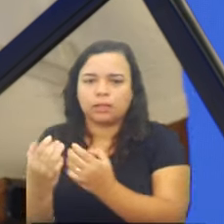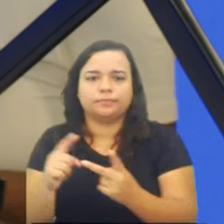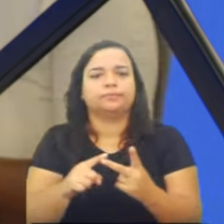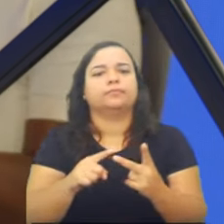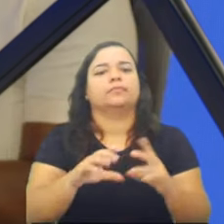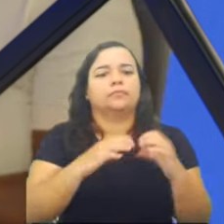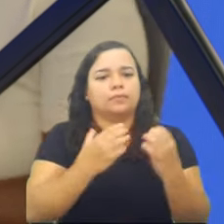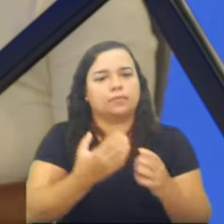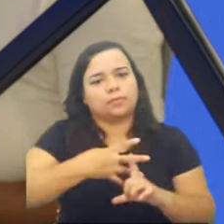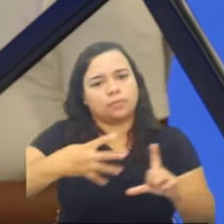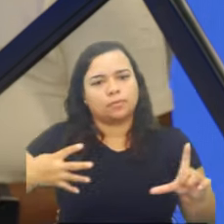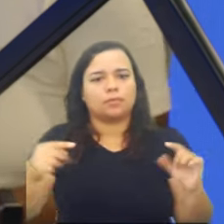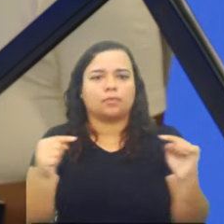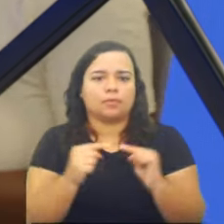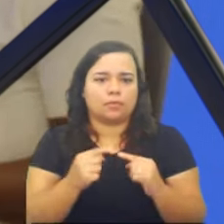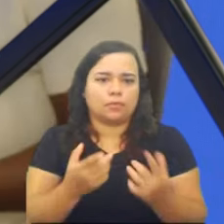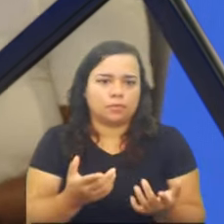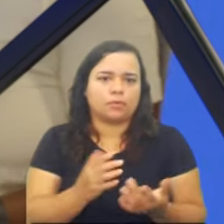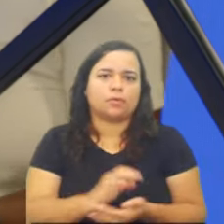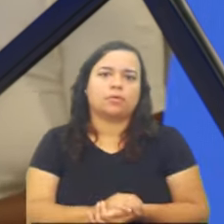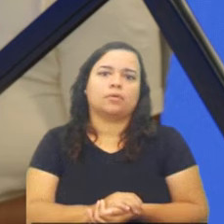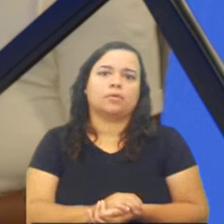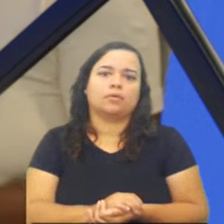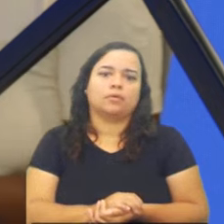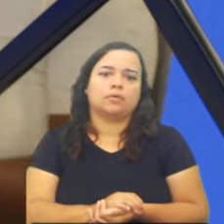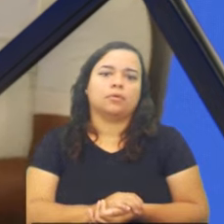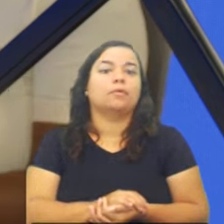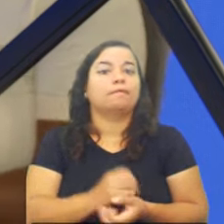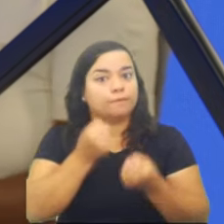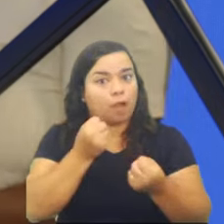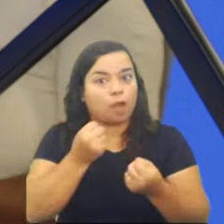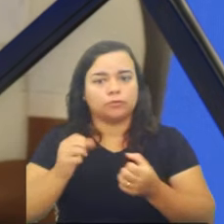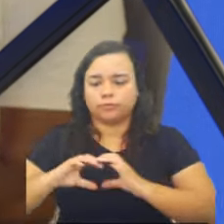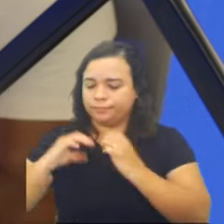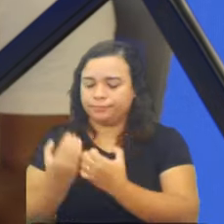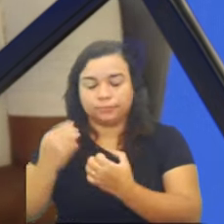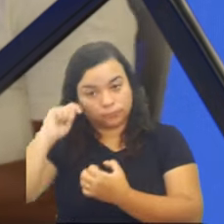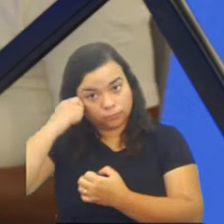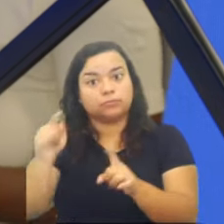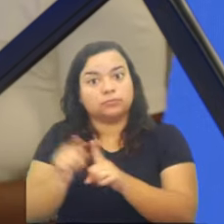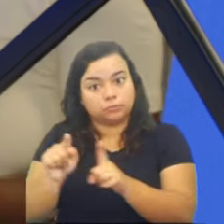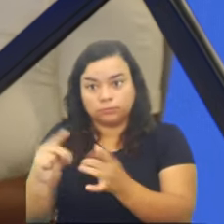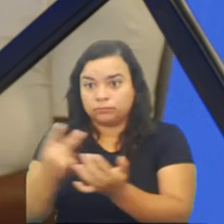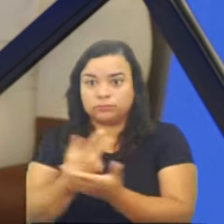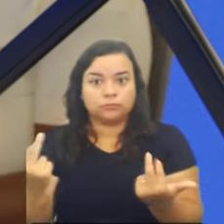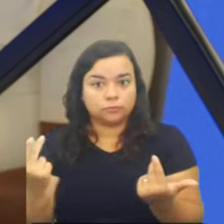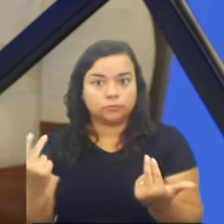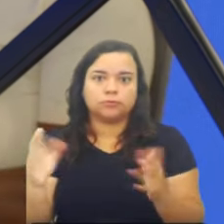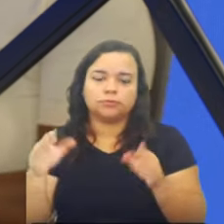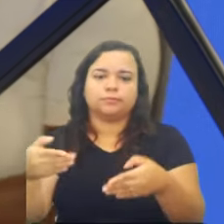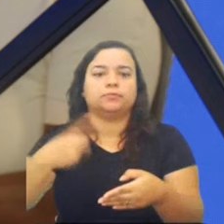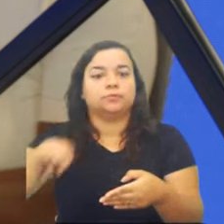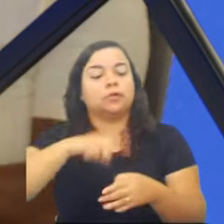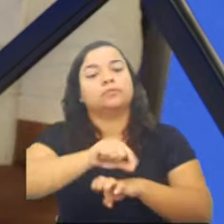acontece na comunidade lgtp mais muito forte na comunidade Negra também e E aí fazendo Record